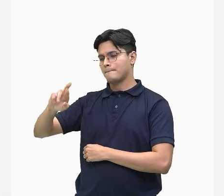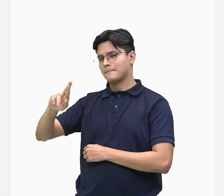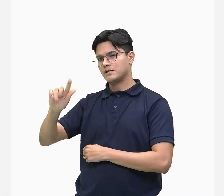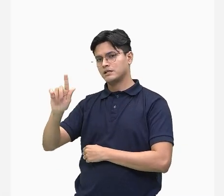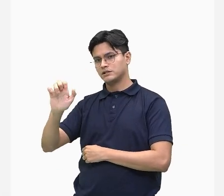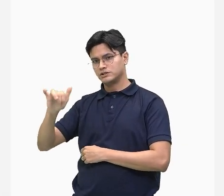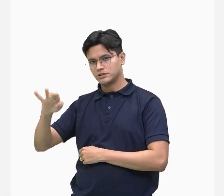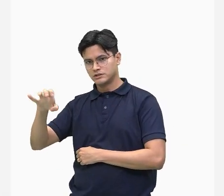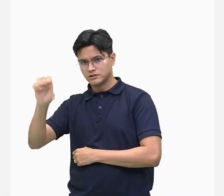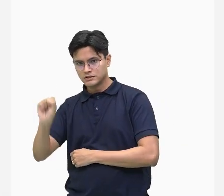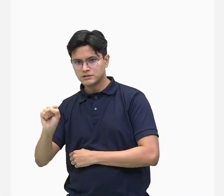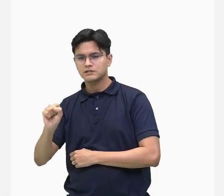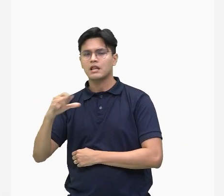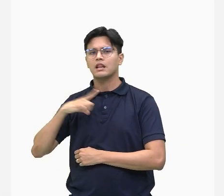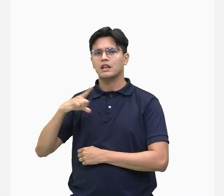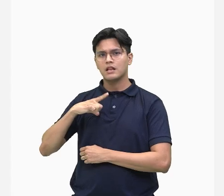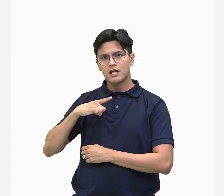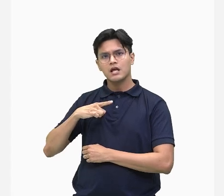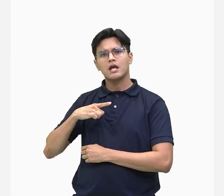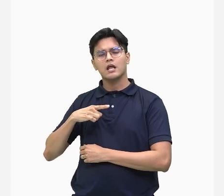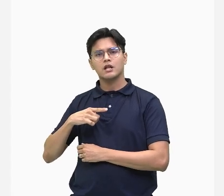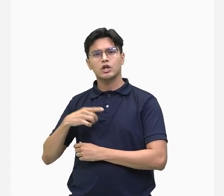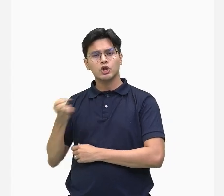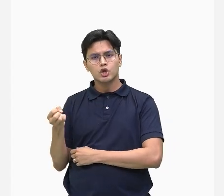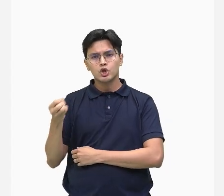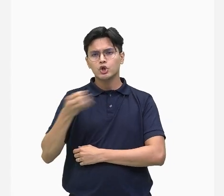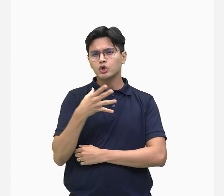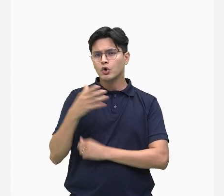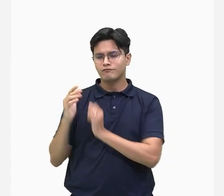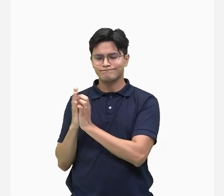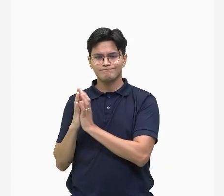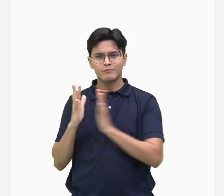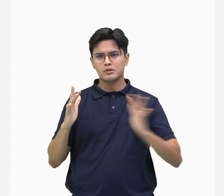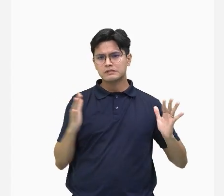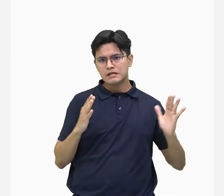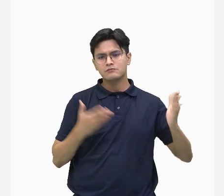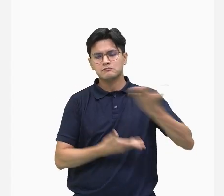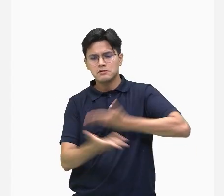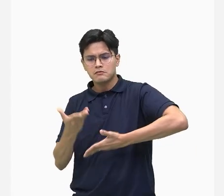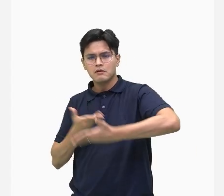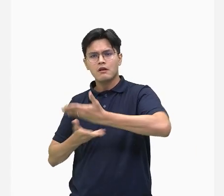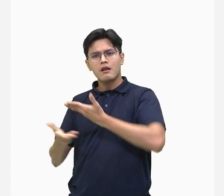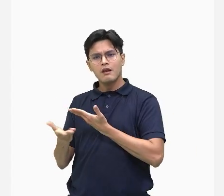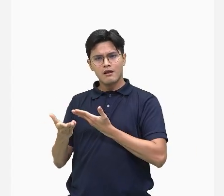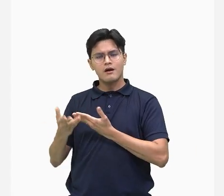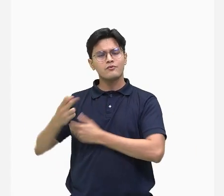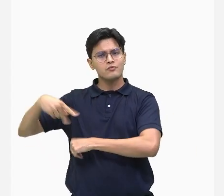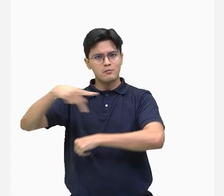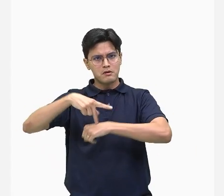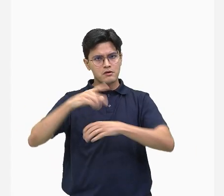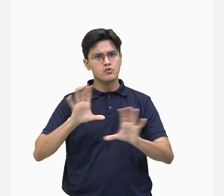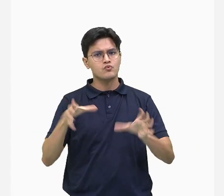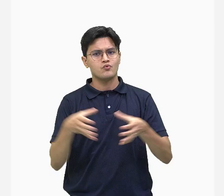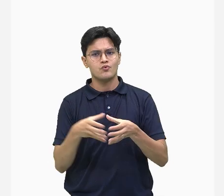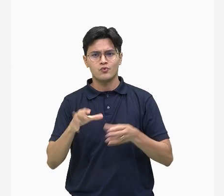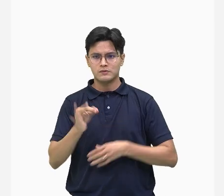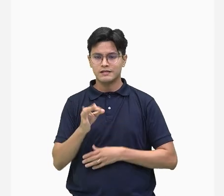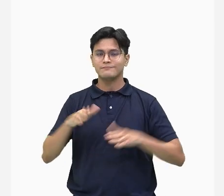entre si, tá? Então, eles vão estar mais preparados para enfrentar crise ou até mesmo algumas